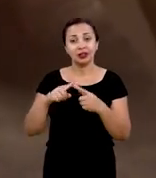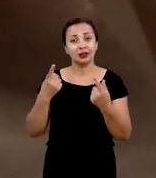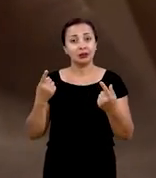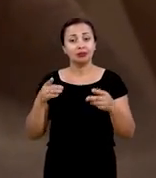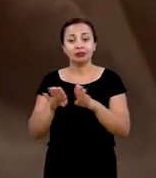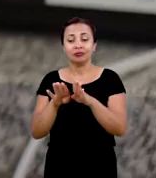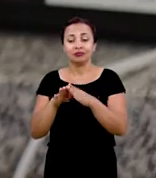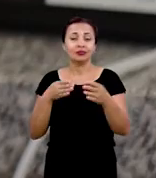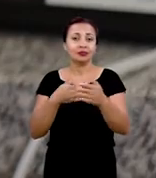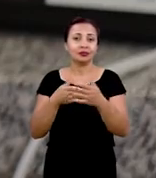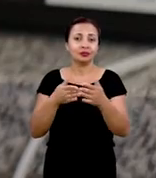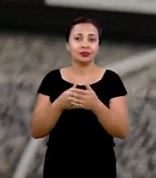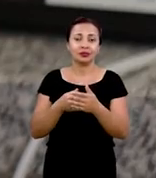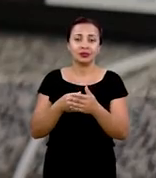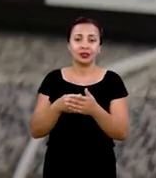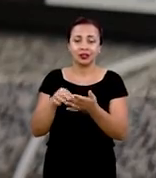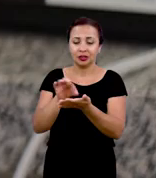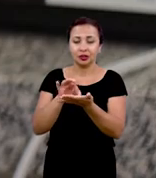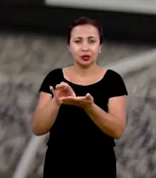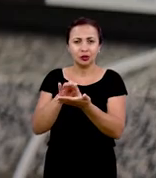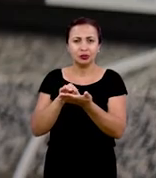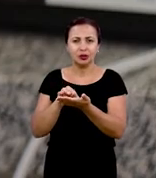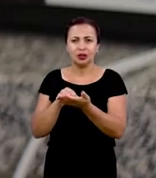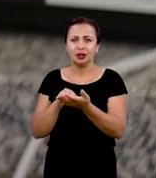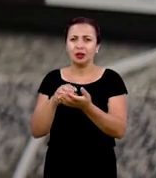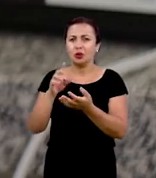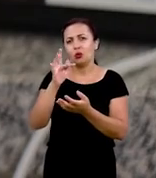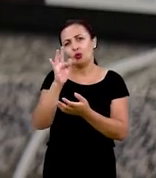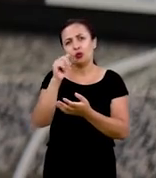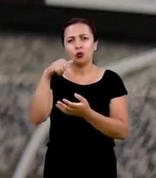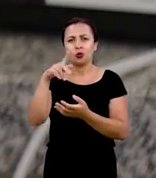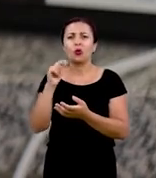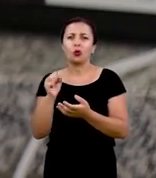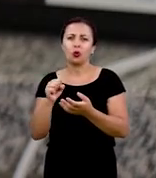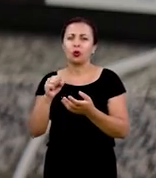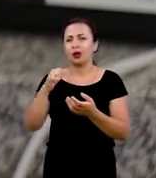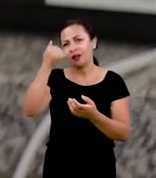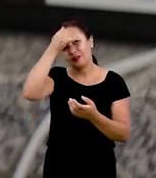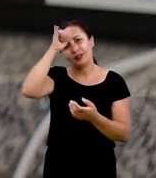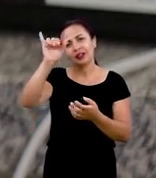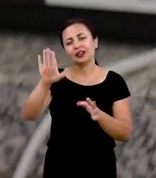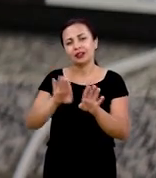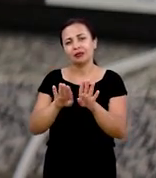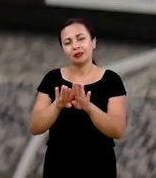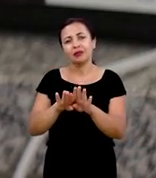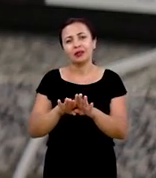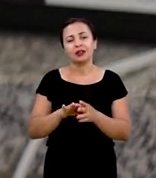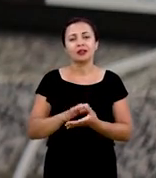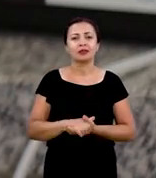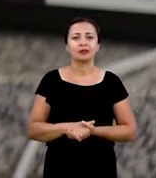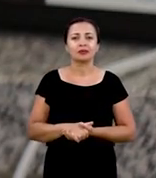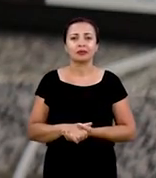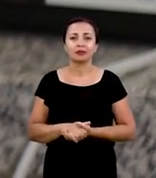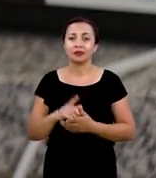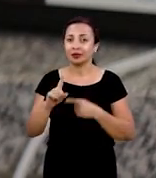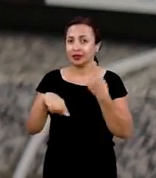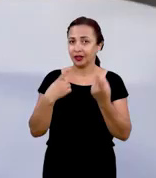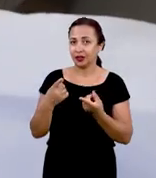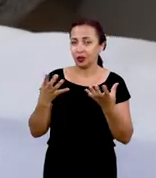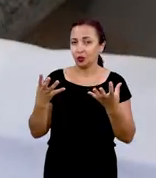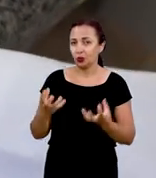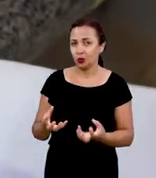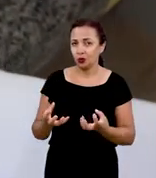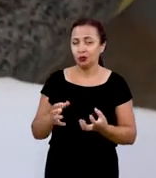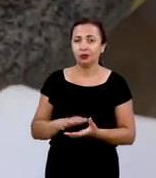gente impede que micro-organismos se proliferem, como fungos, bactérias, né? Porque a gente vai retirar a água dali. Após